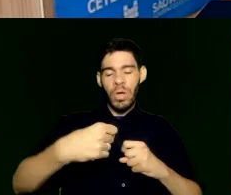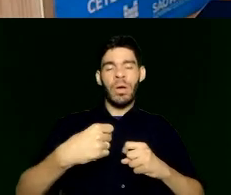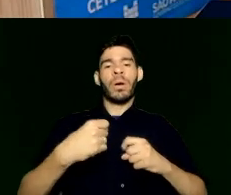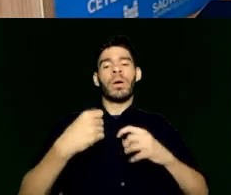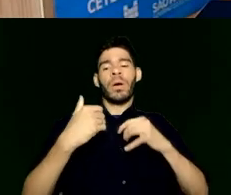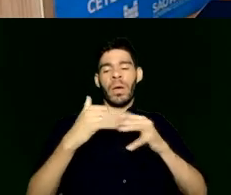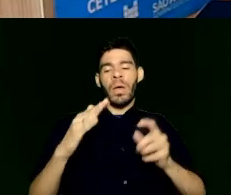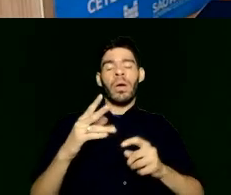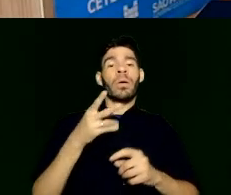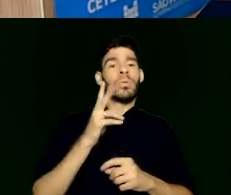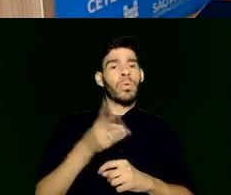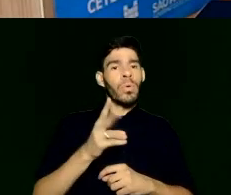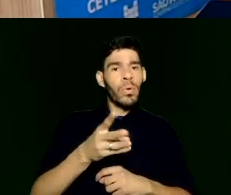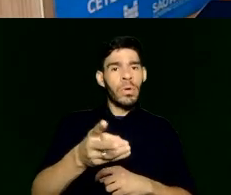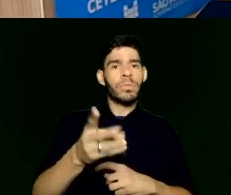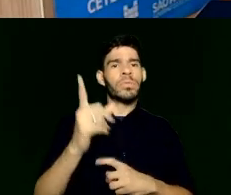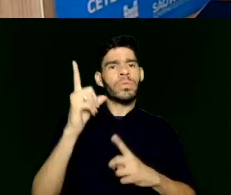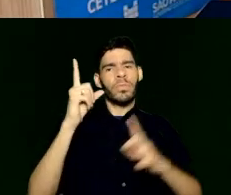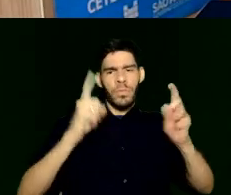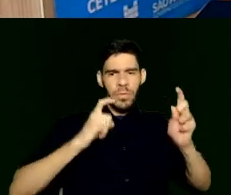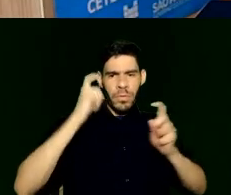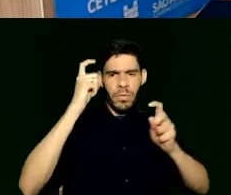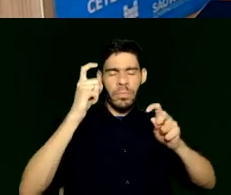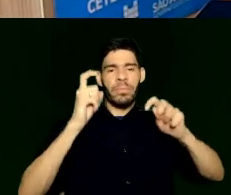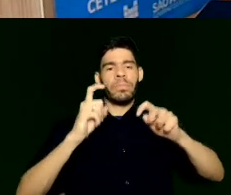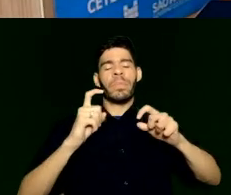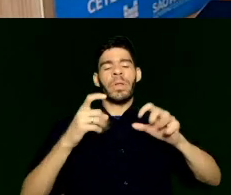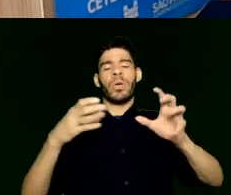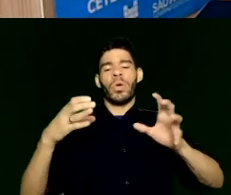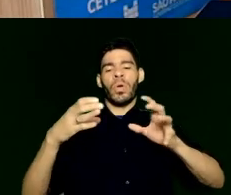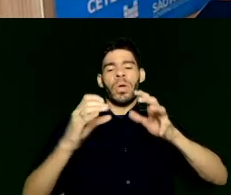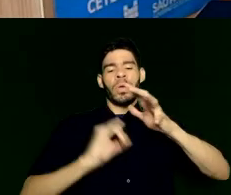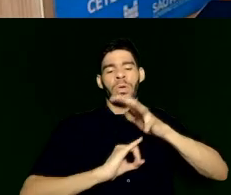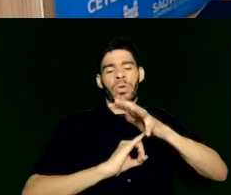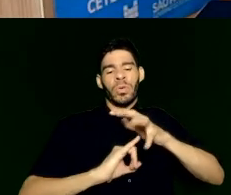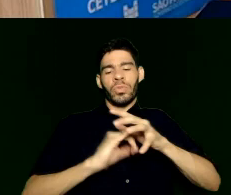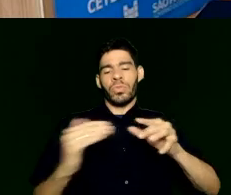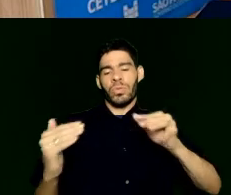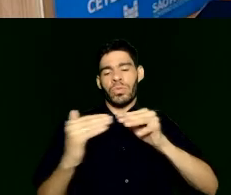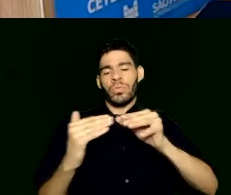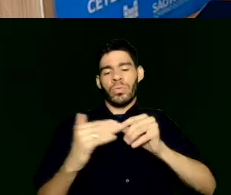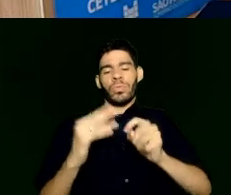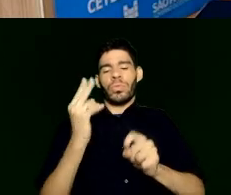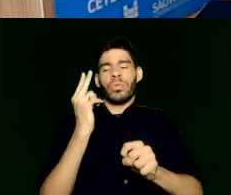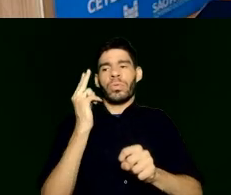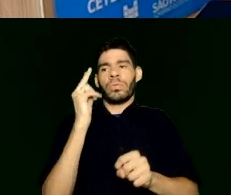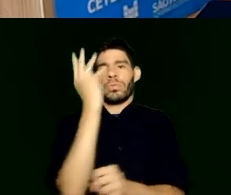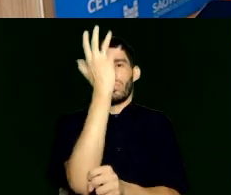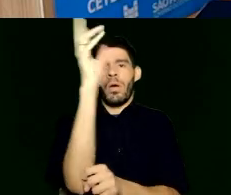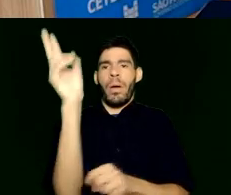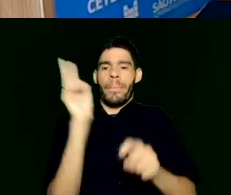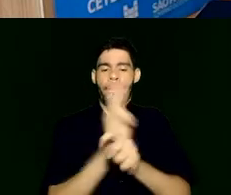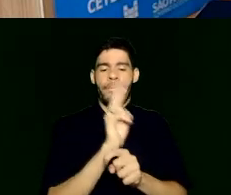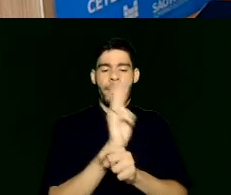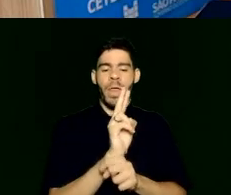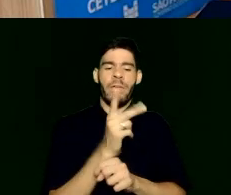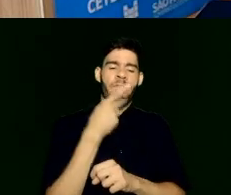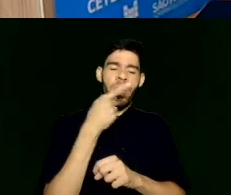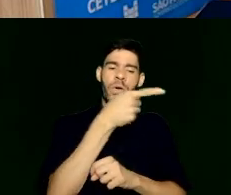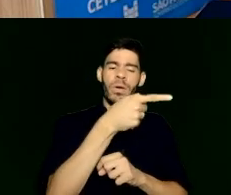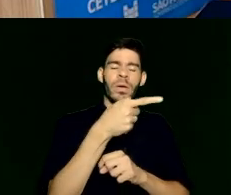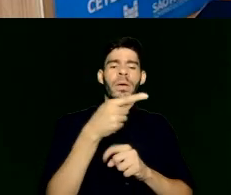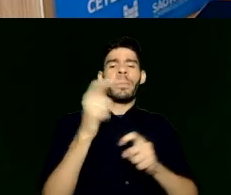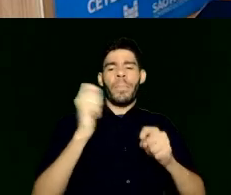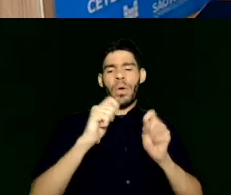continuou existindo e houve uma preocupação por parte do órgão ambiental de que esse licenciamento levasse em conta não só